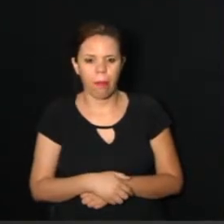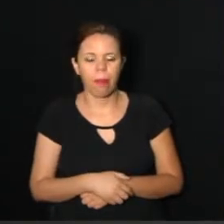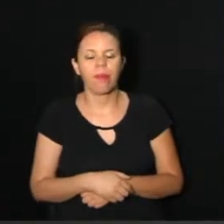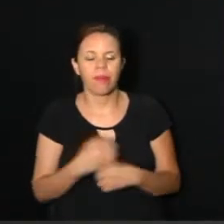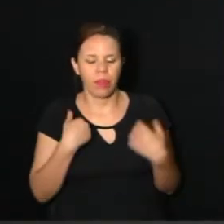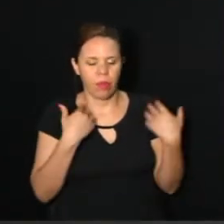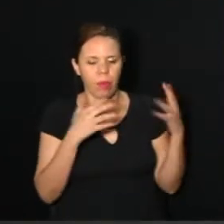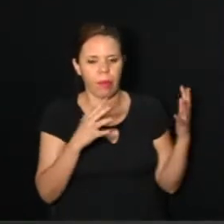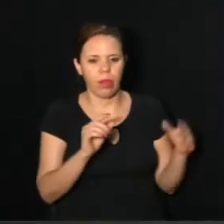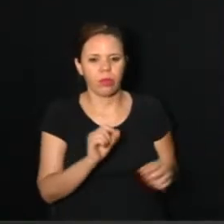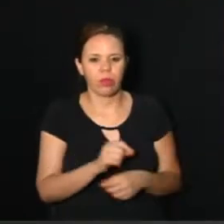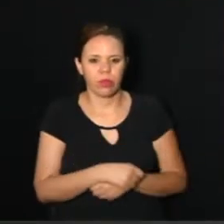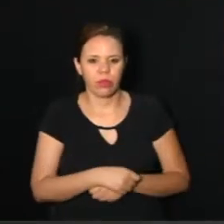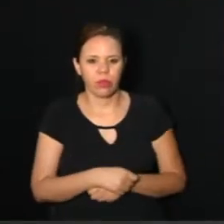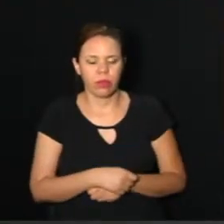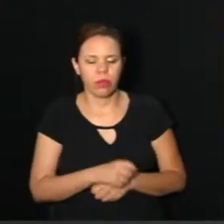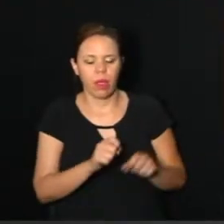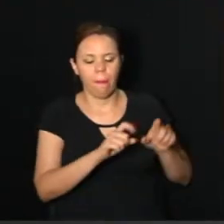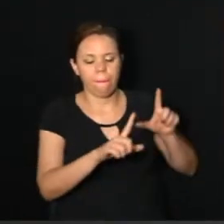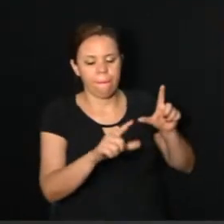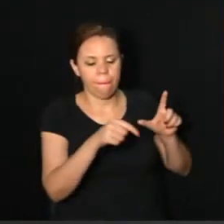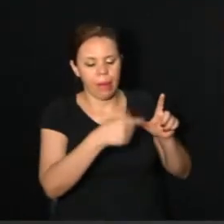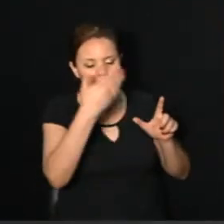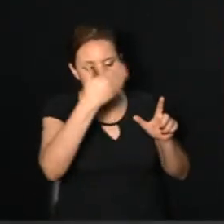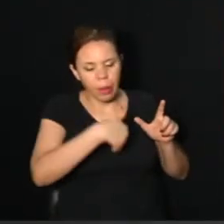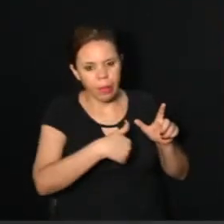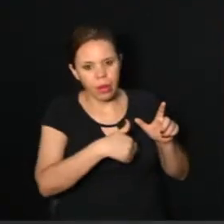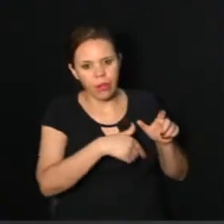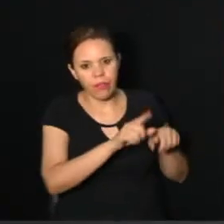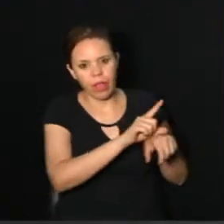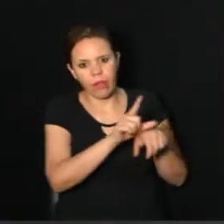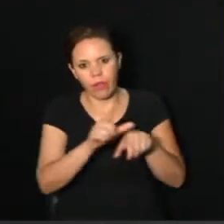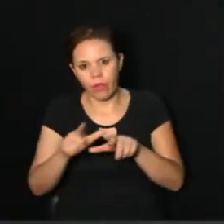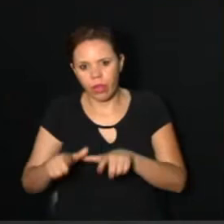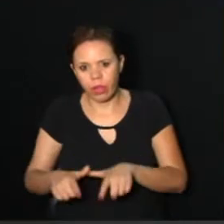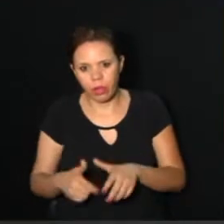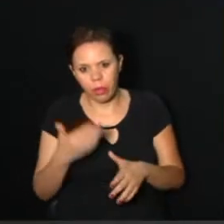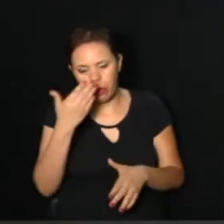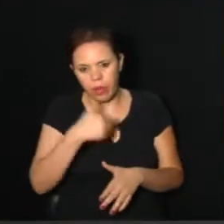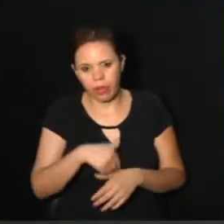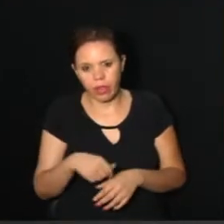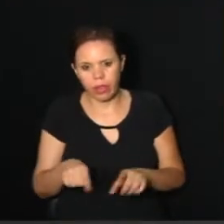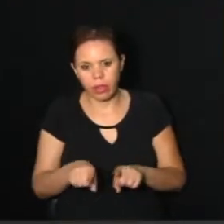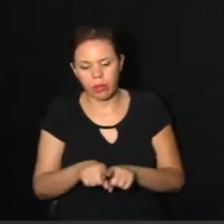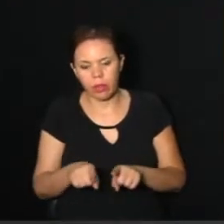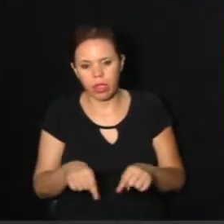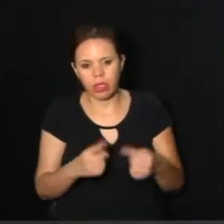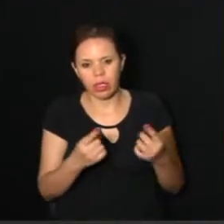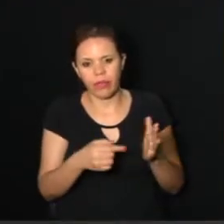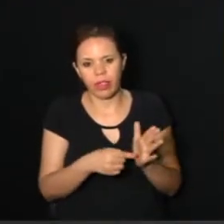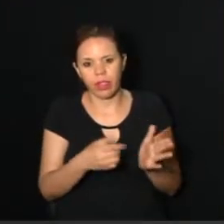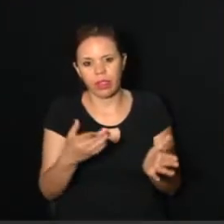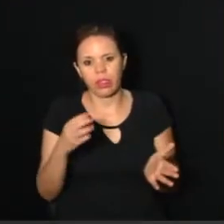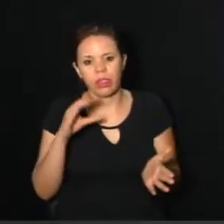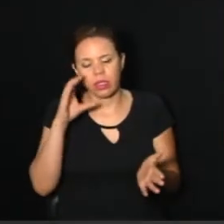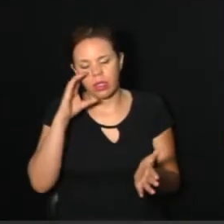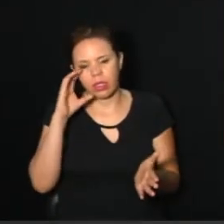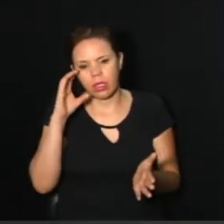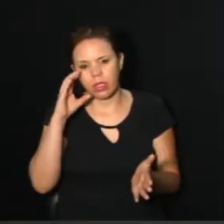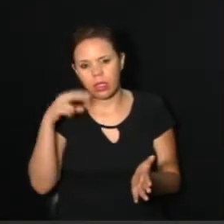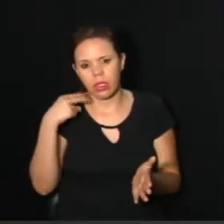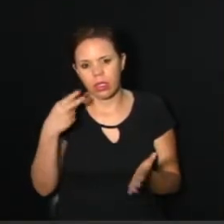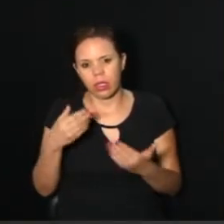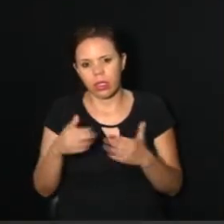aplaudo, são as placas. Já falei com o Cirilo sobre isso. E vou te lançar um desafio, Cirilo. Tá? Em